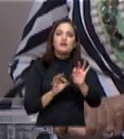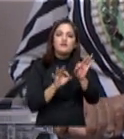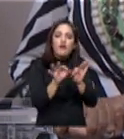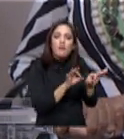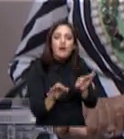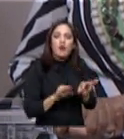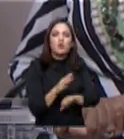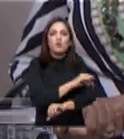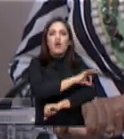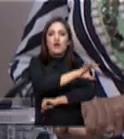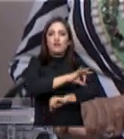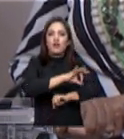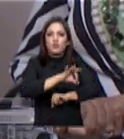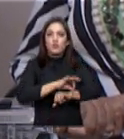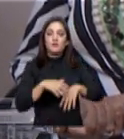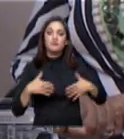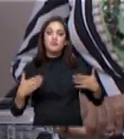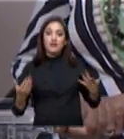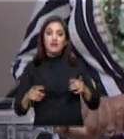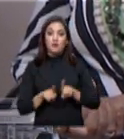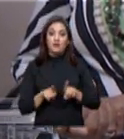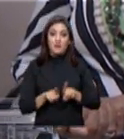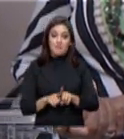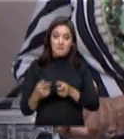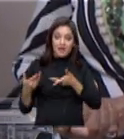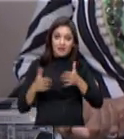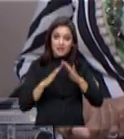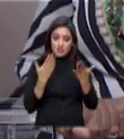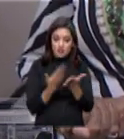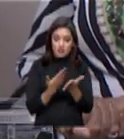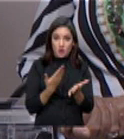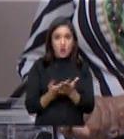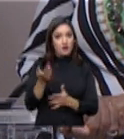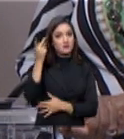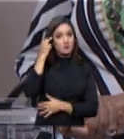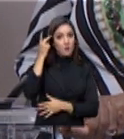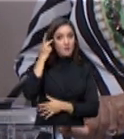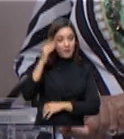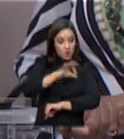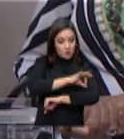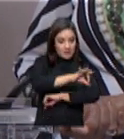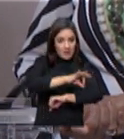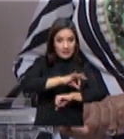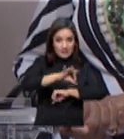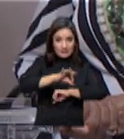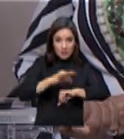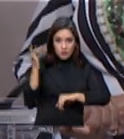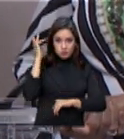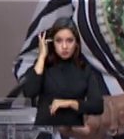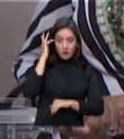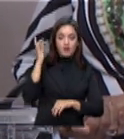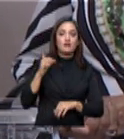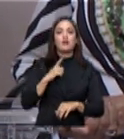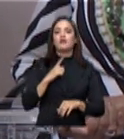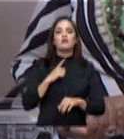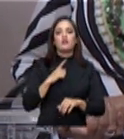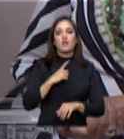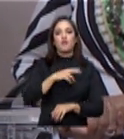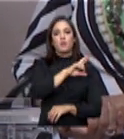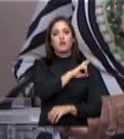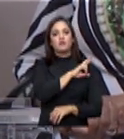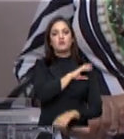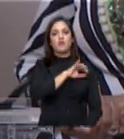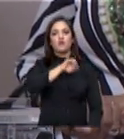museu. Integrante da Escola Paulista de Arquitetos Modernistas, dirigida por João